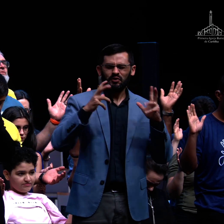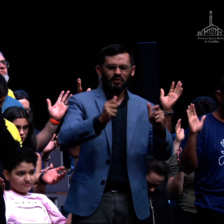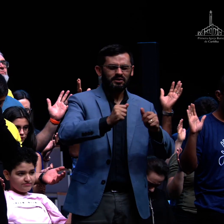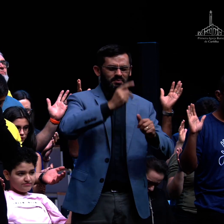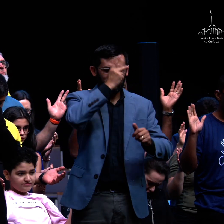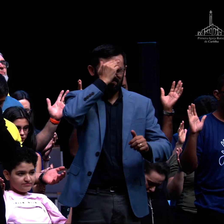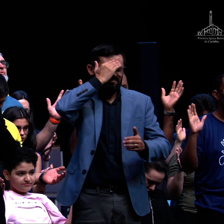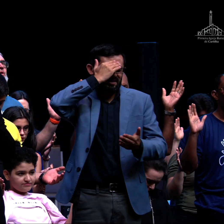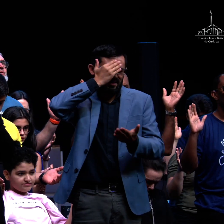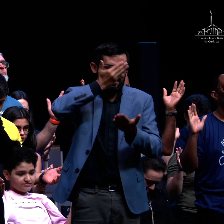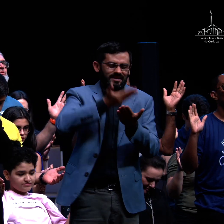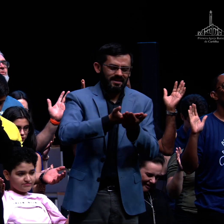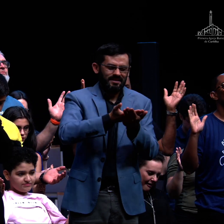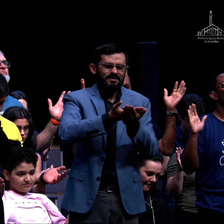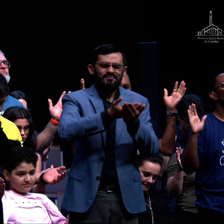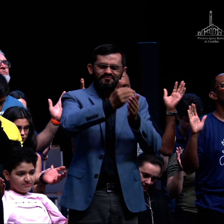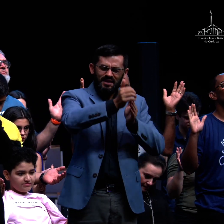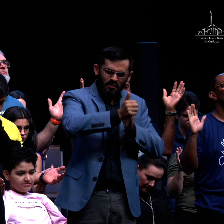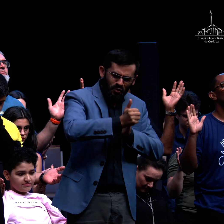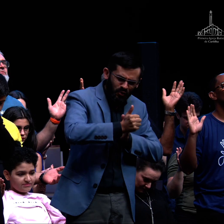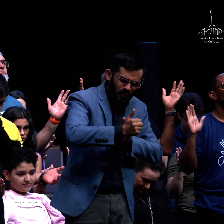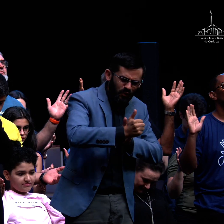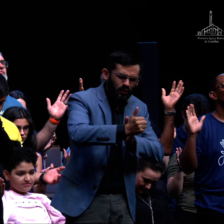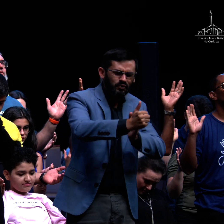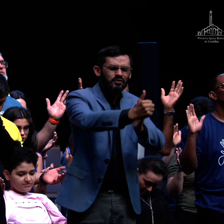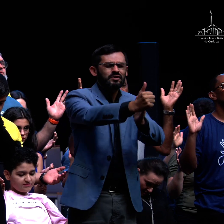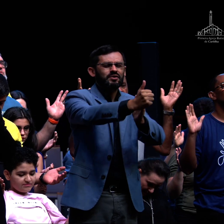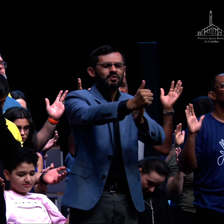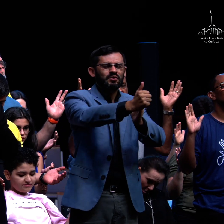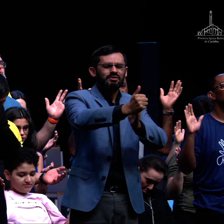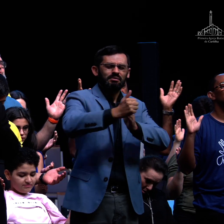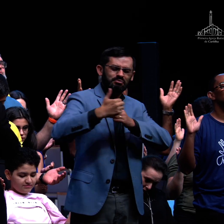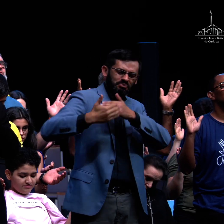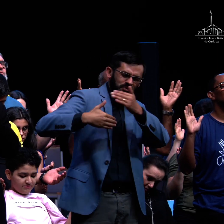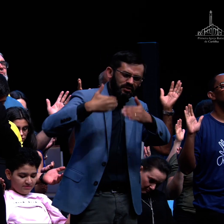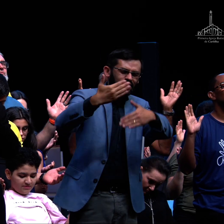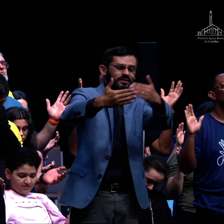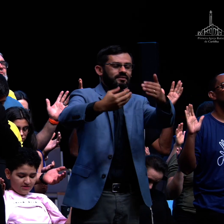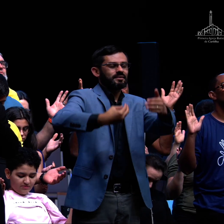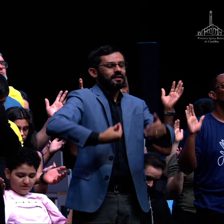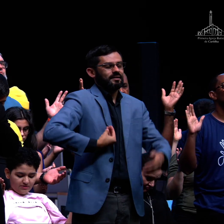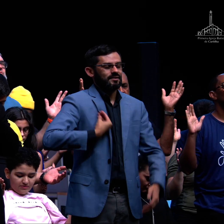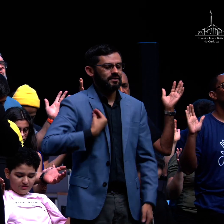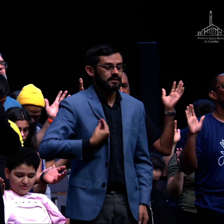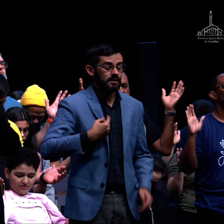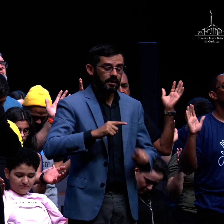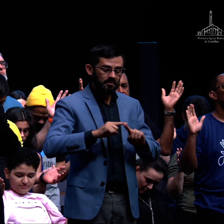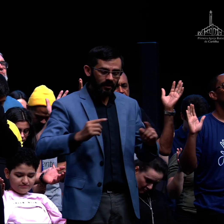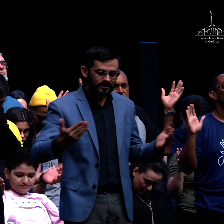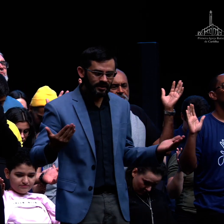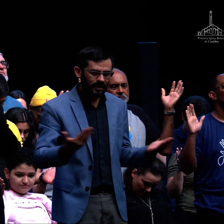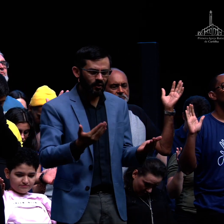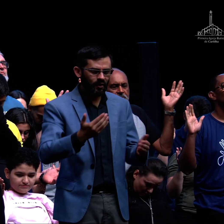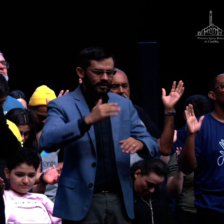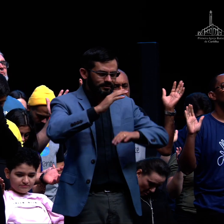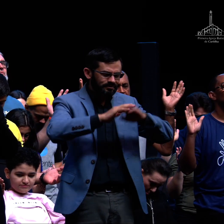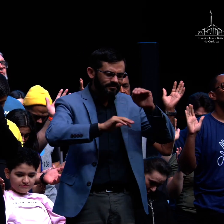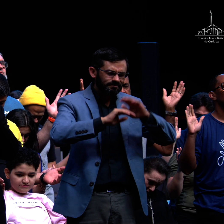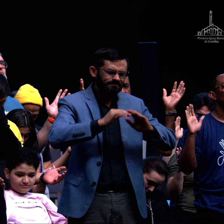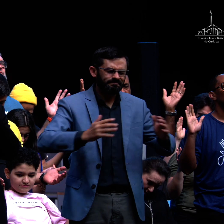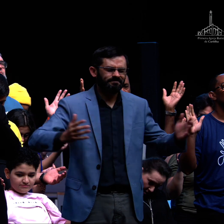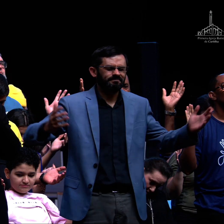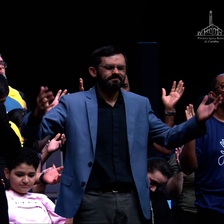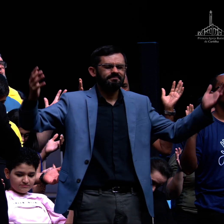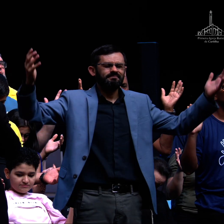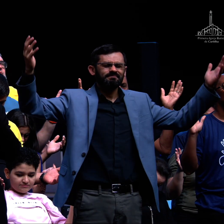aquele que crer em Jesus seja conduzido ao longo das suas vidas, Pai. Mas agora nós estendemos as nossas